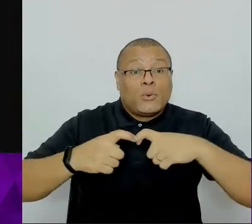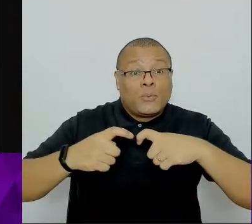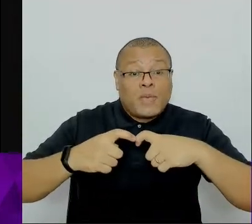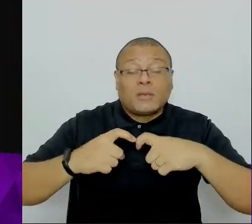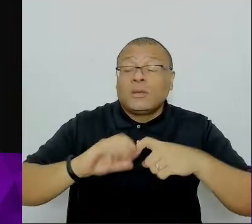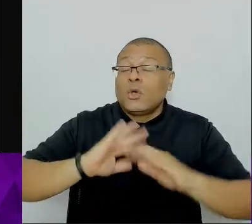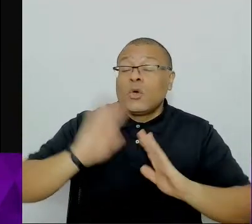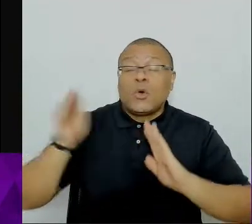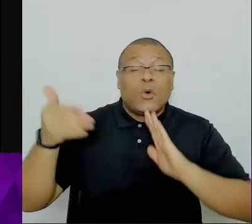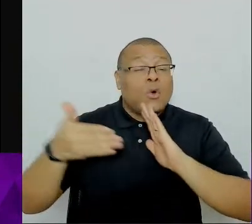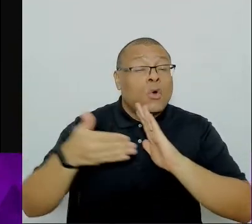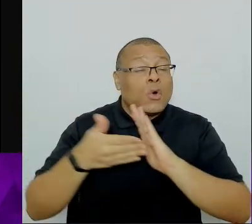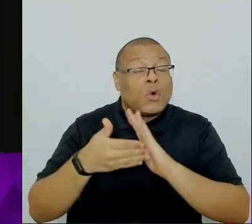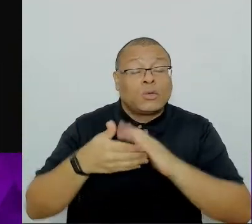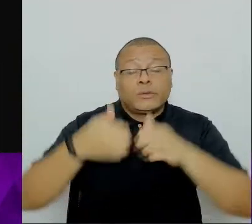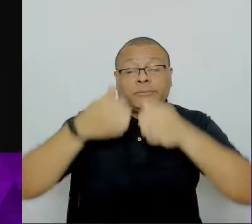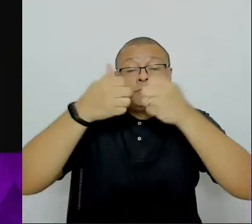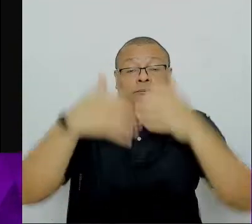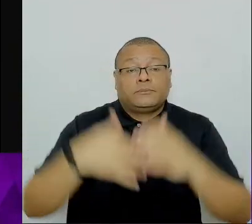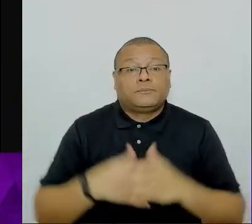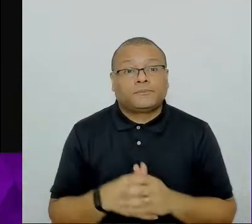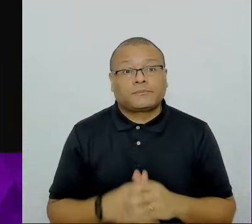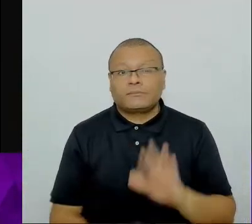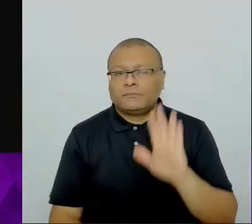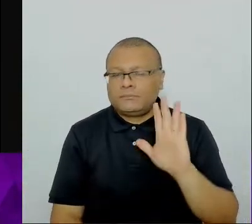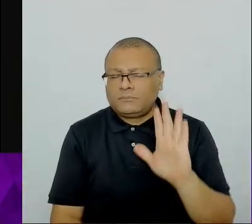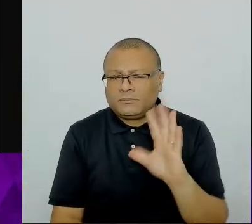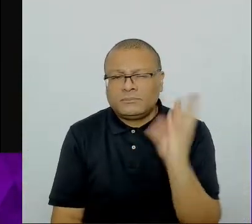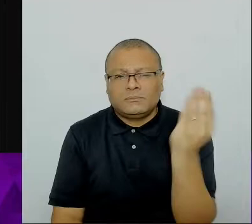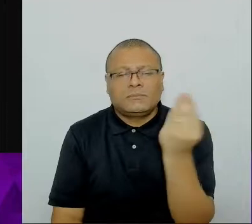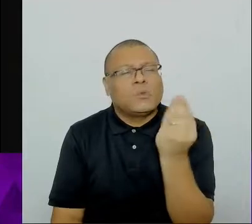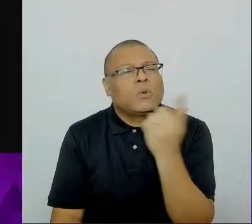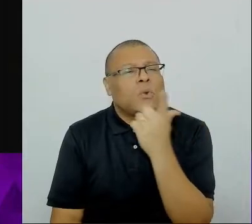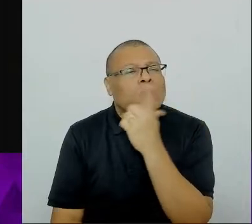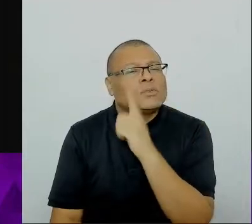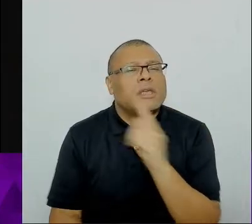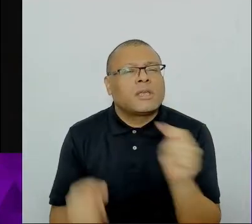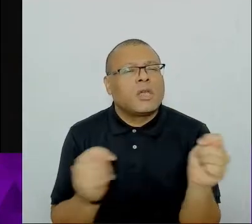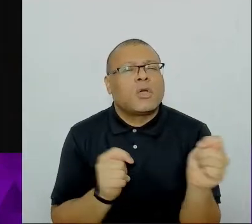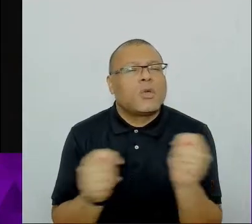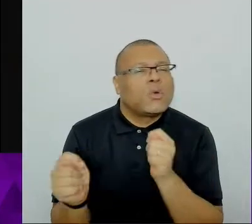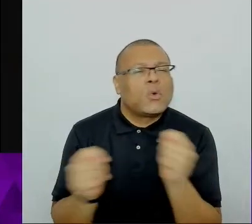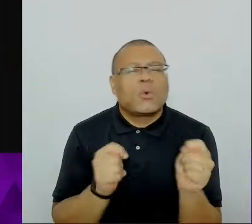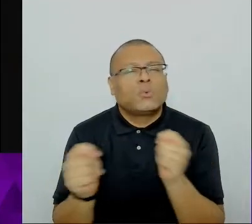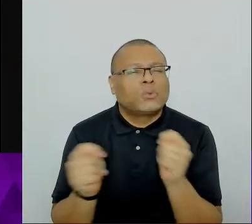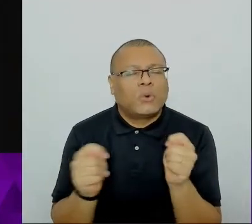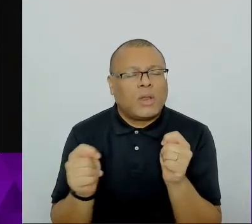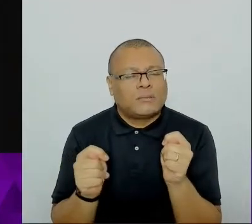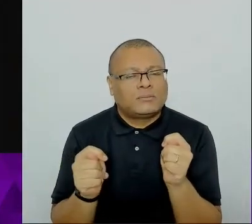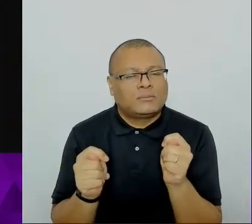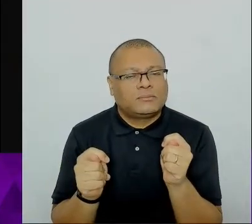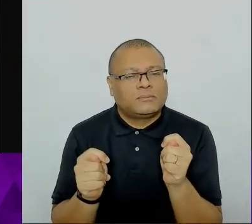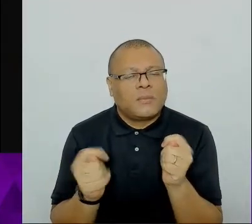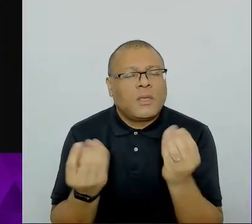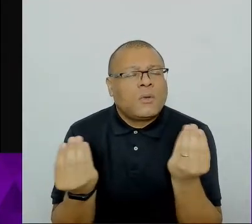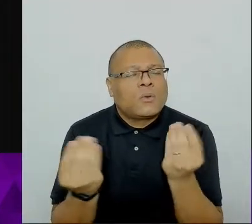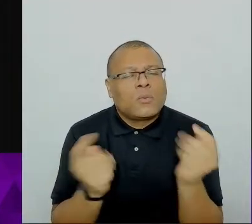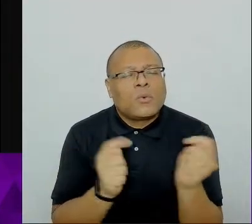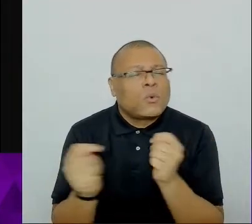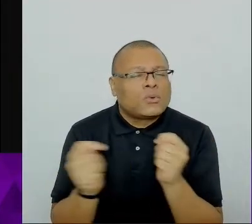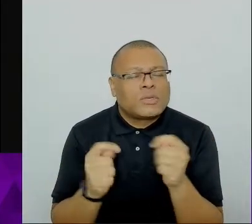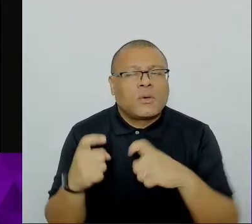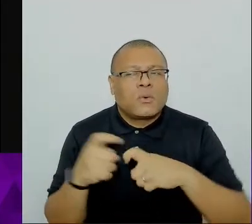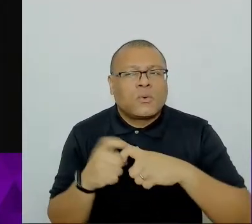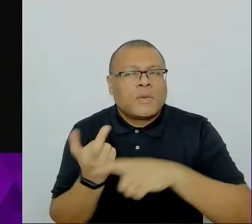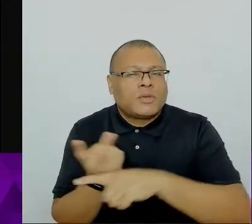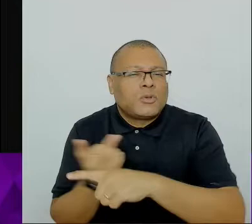consultas que foram marcadas para ele. Só que, como é que a gente consegue controlar o que é que a gente vai fazer com esses recursos, né? Como é que eu consigo buscar um médico? Como